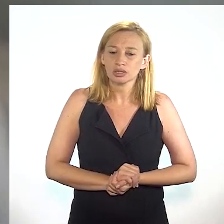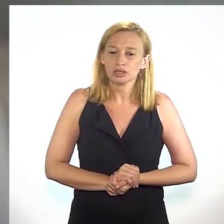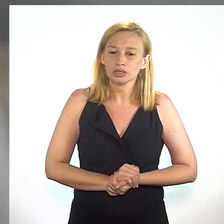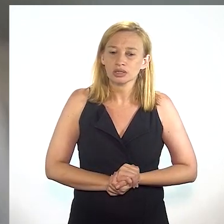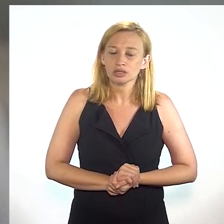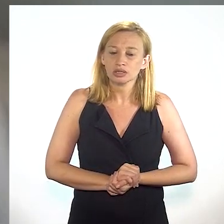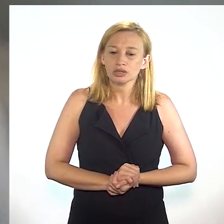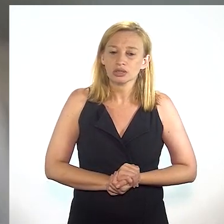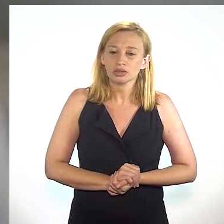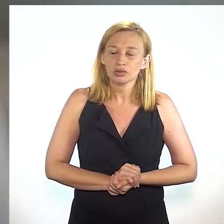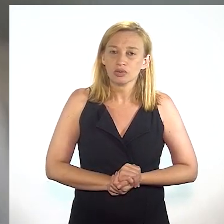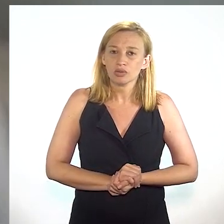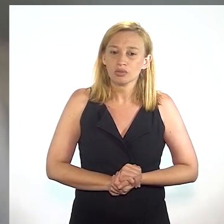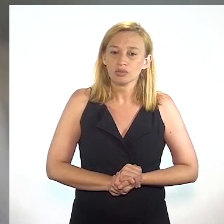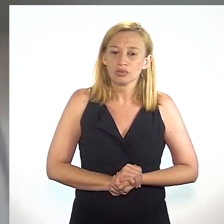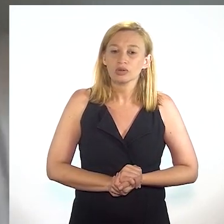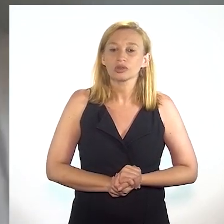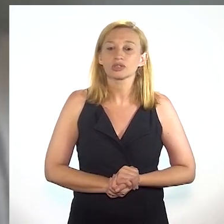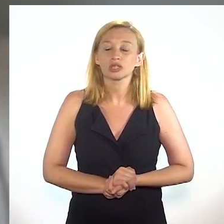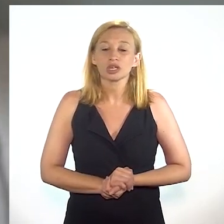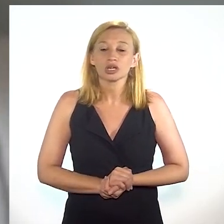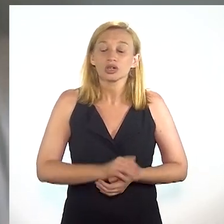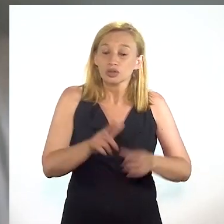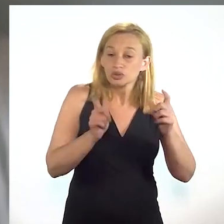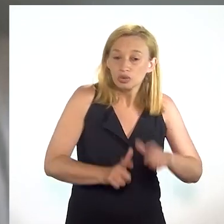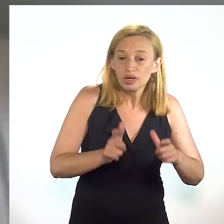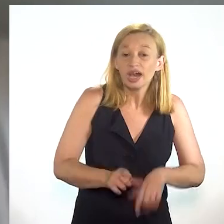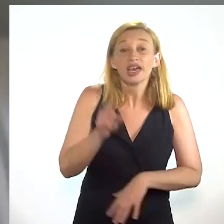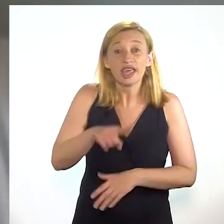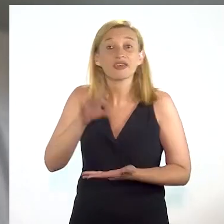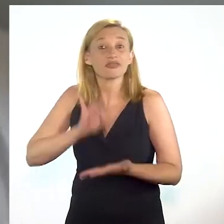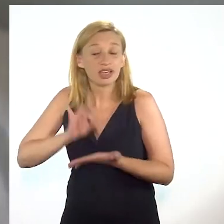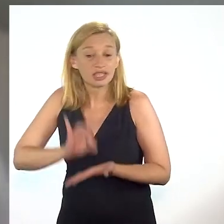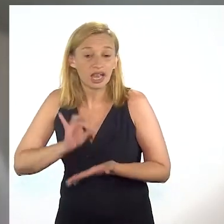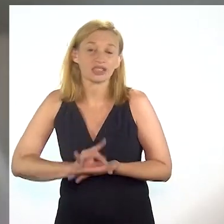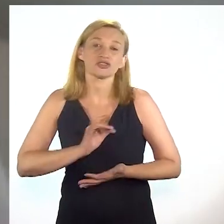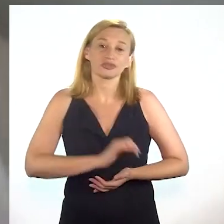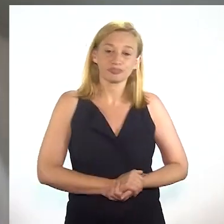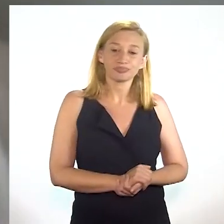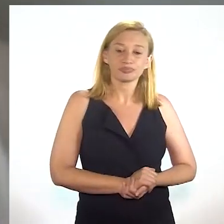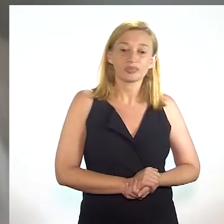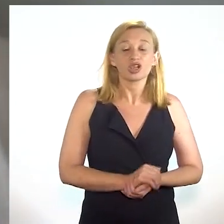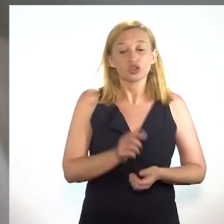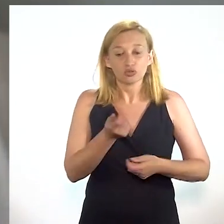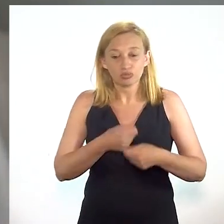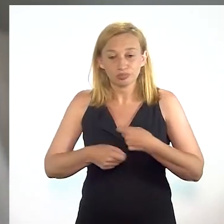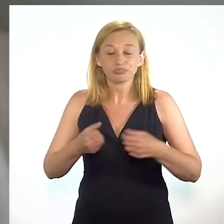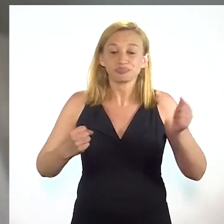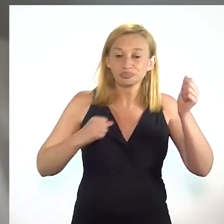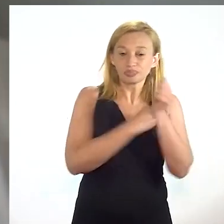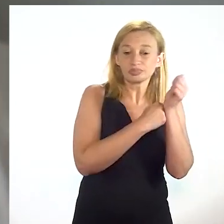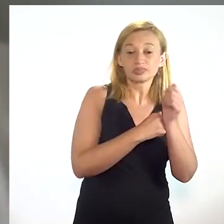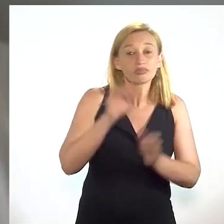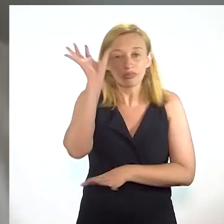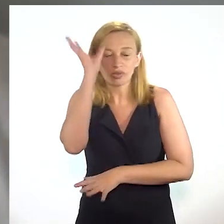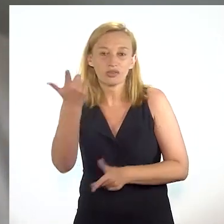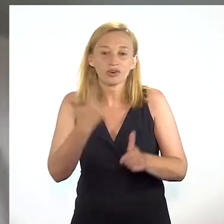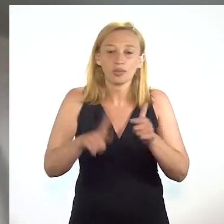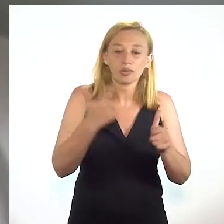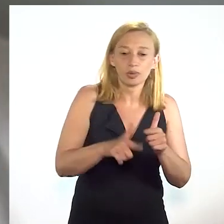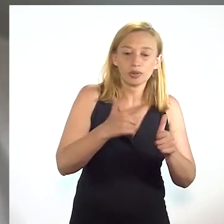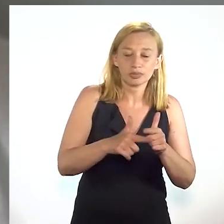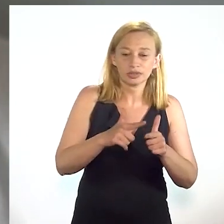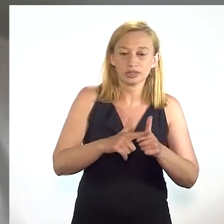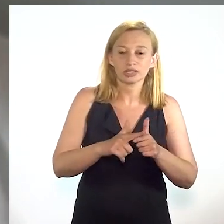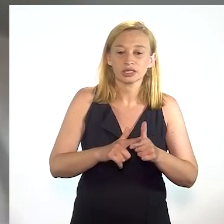a parte do nosso território, que é, na verdade, um pouco do espírito, né, dos negócios de impacto. Resolver problemas